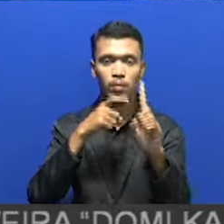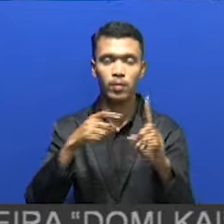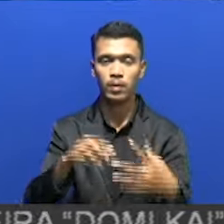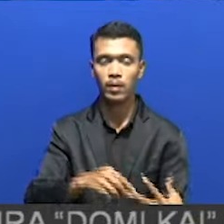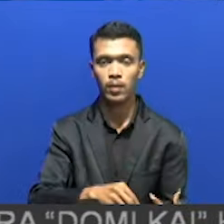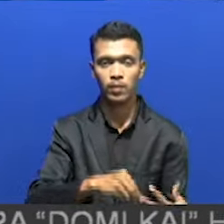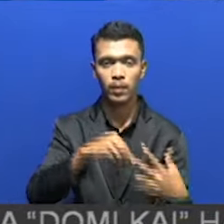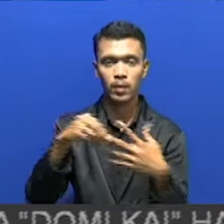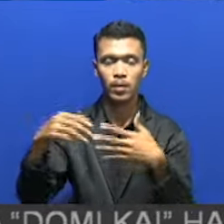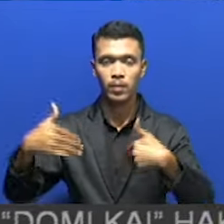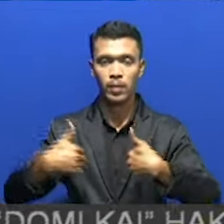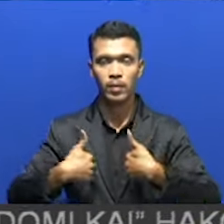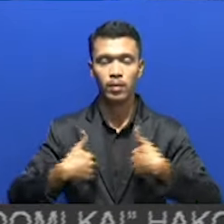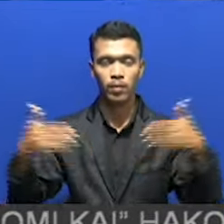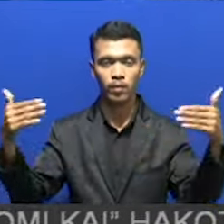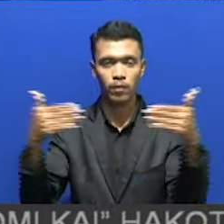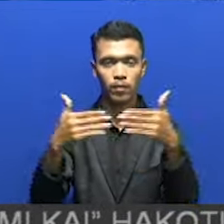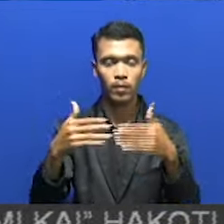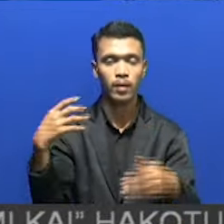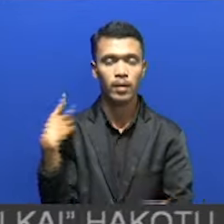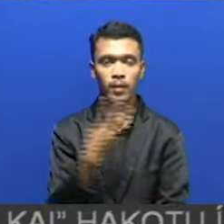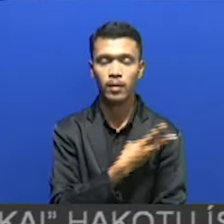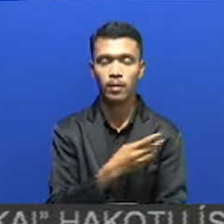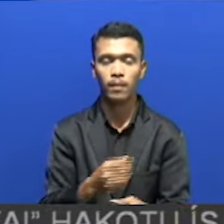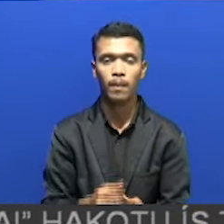em Itahlau e Lina Fronteira, e da lá excluir.